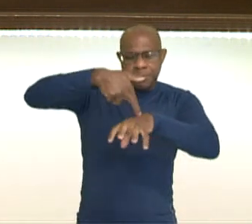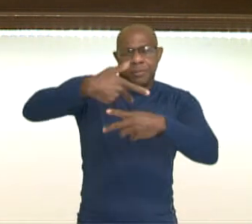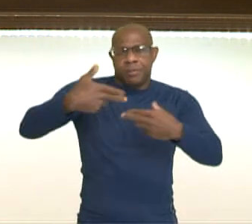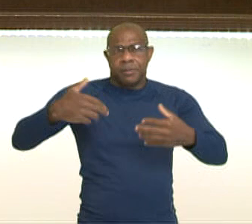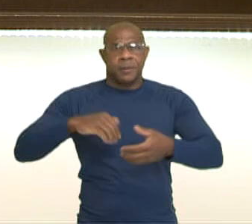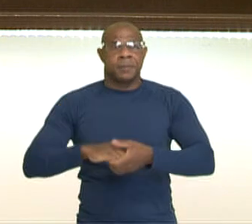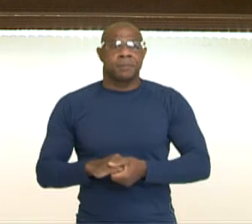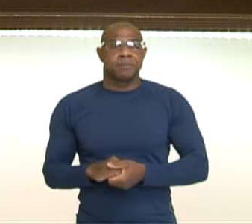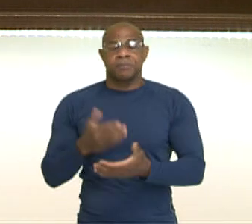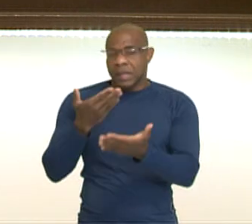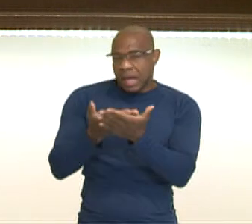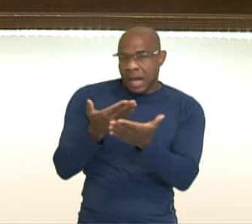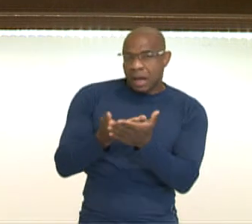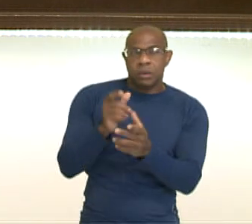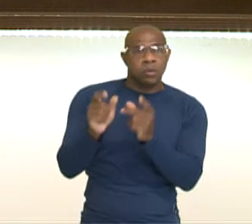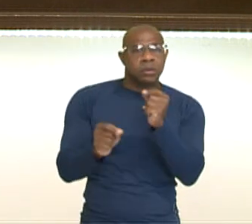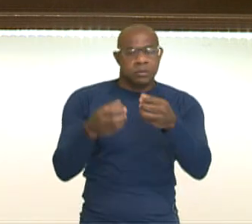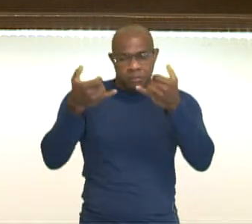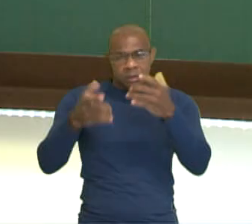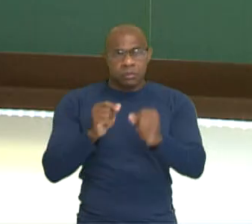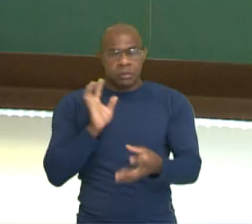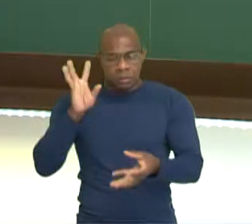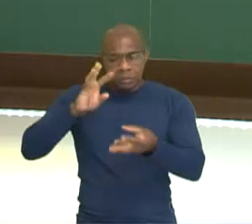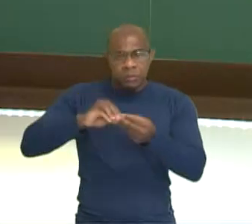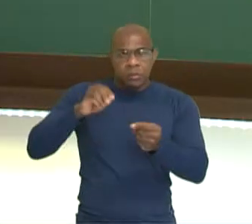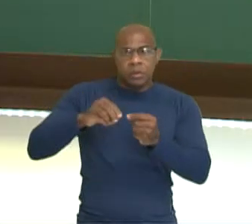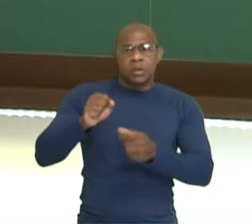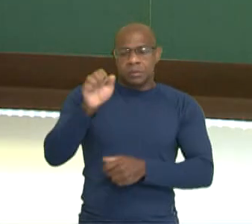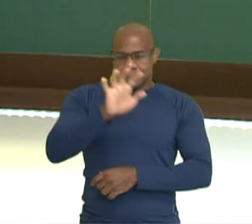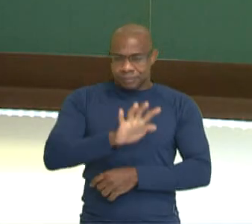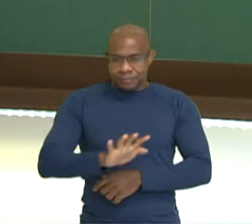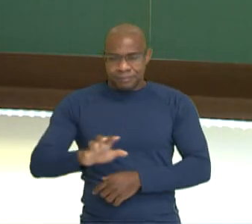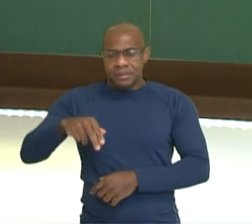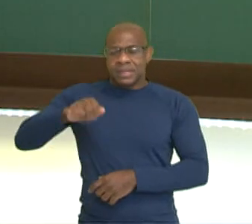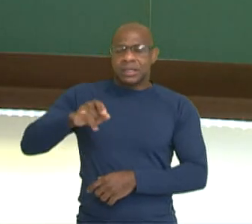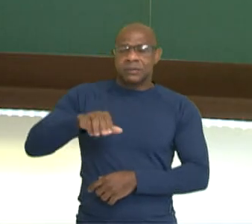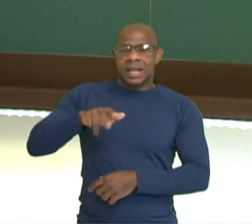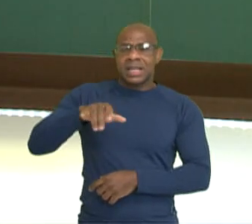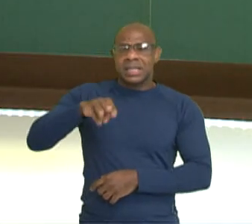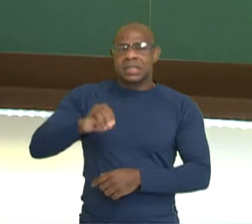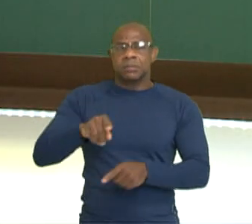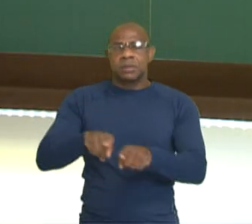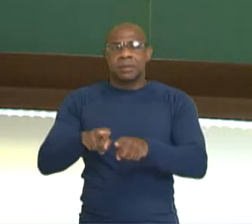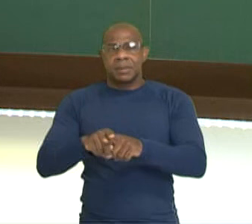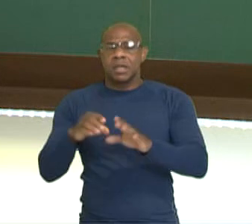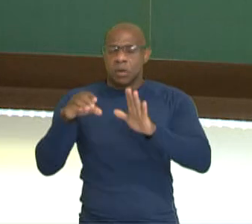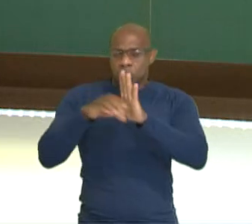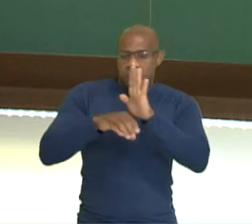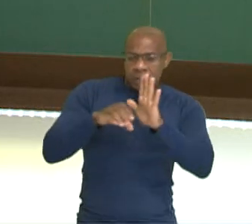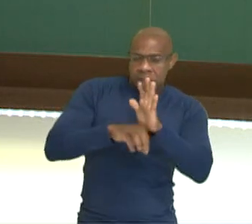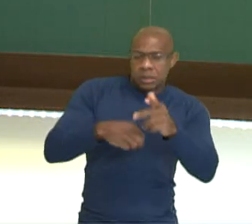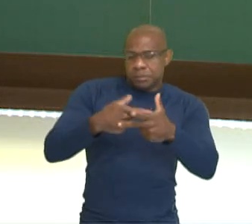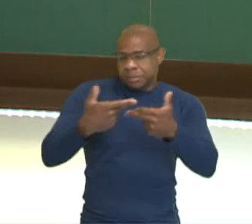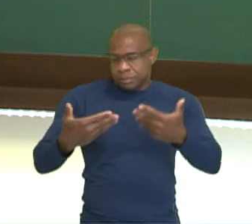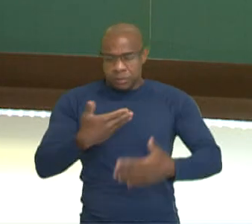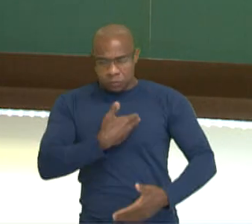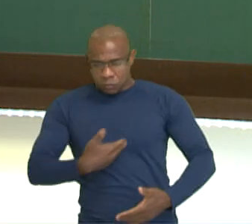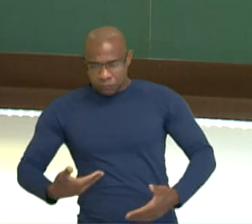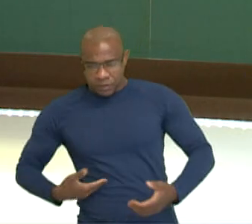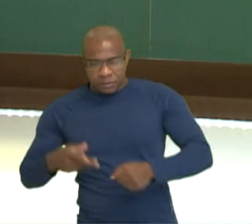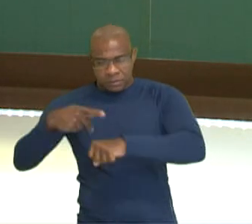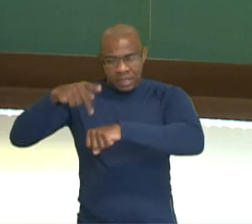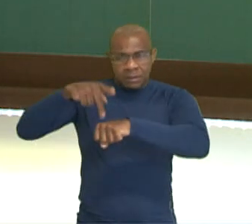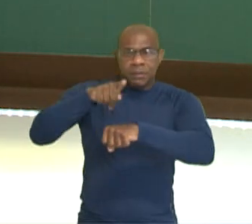Bom, nesta aula vimos um pouquinho sobre o nacionalismo, puxamos algumas definições de Estado, governo e nação, para que você entenda